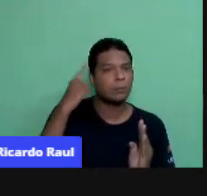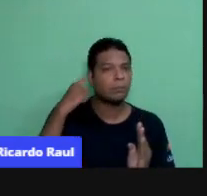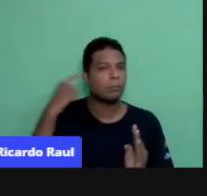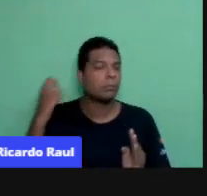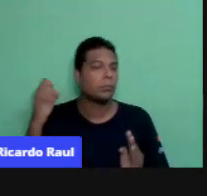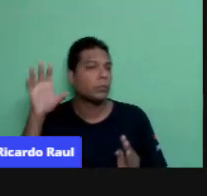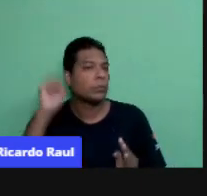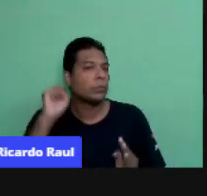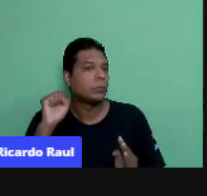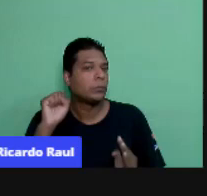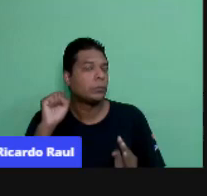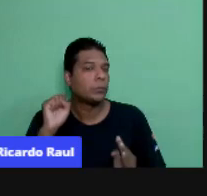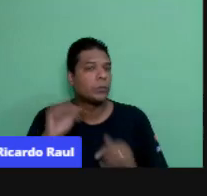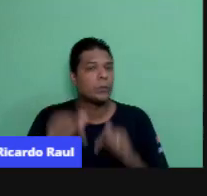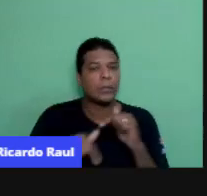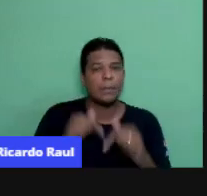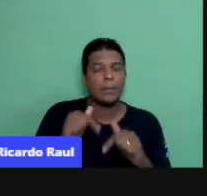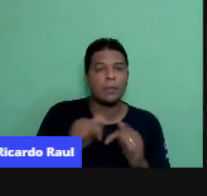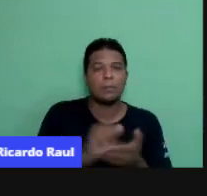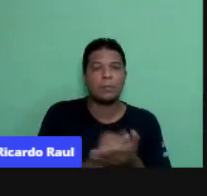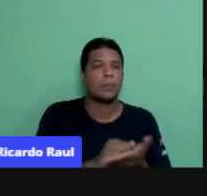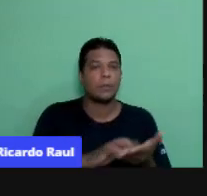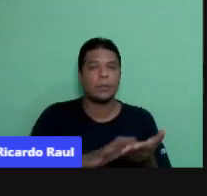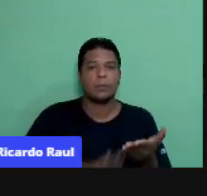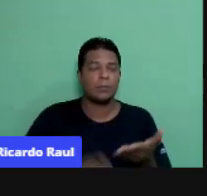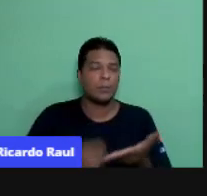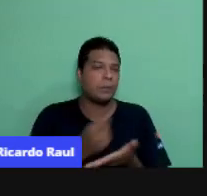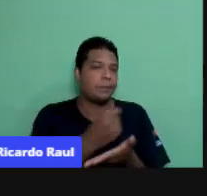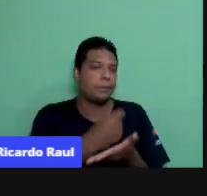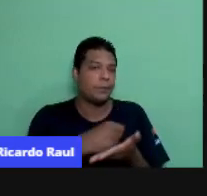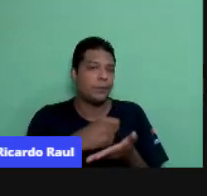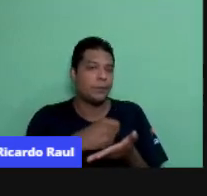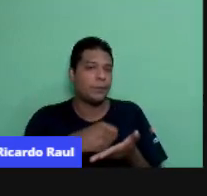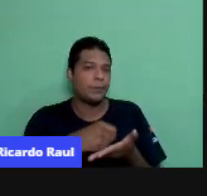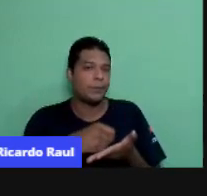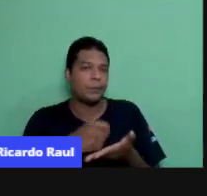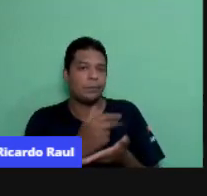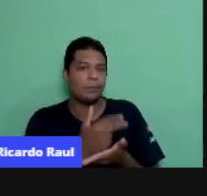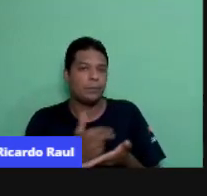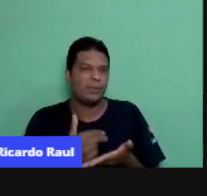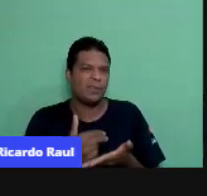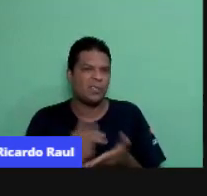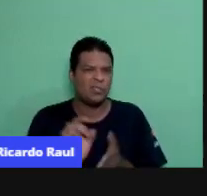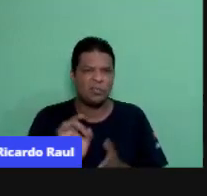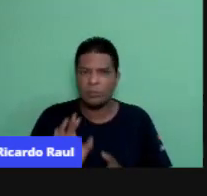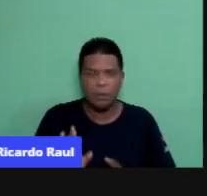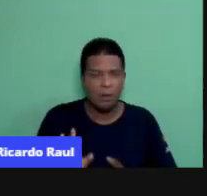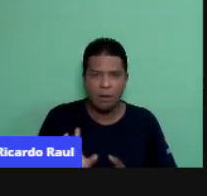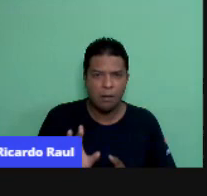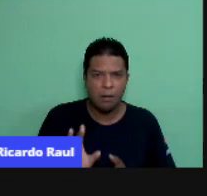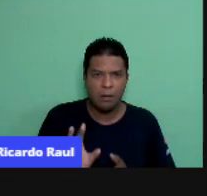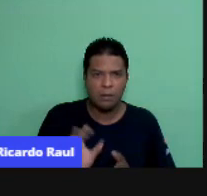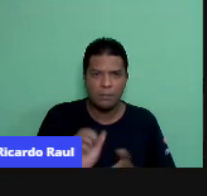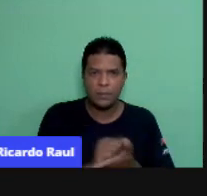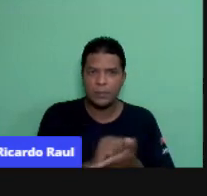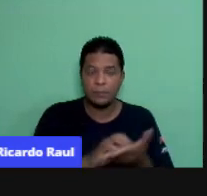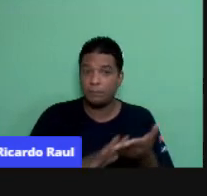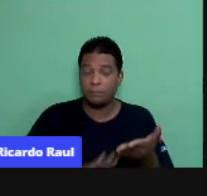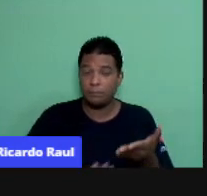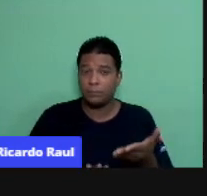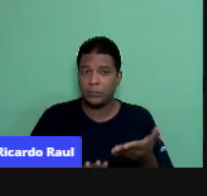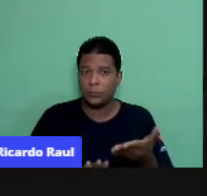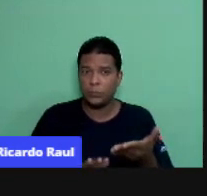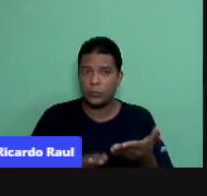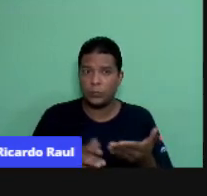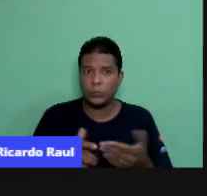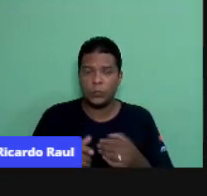só consigo trabalhar com atividades de desenho com as crianças. Será que você consegue trabalhar só com atividades? Você não consegue